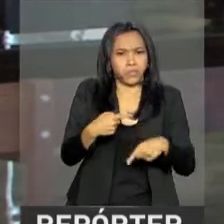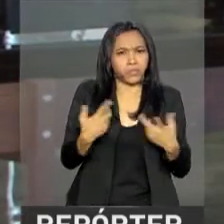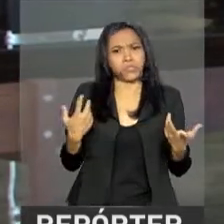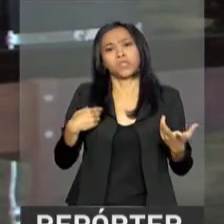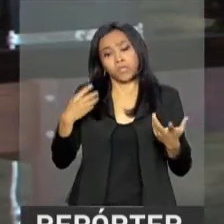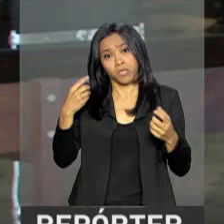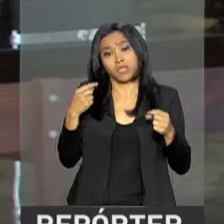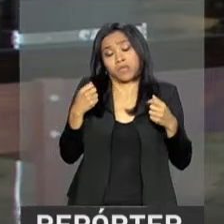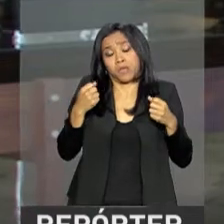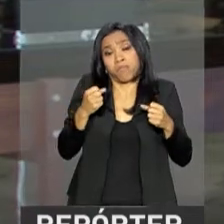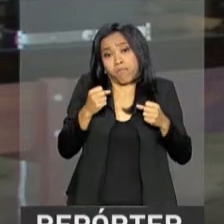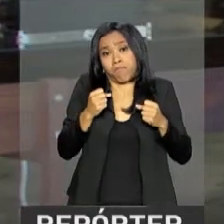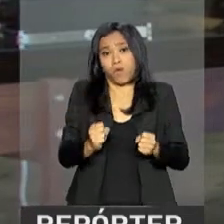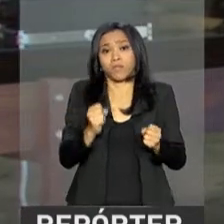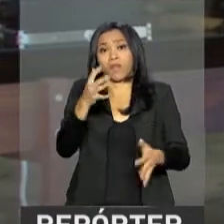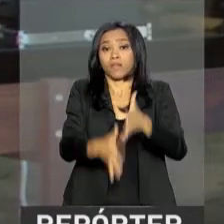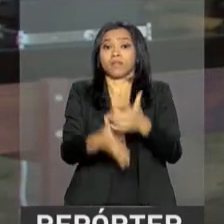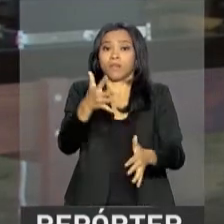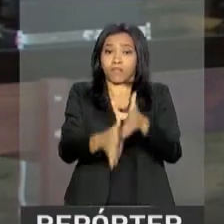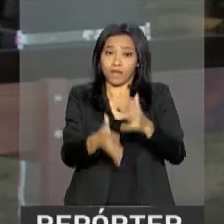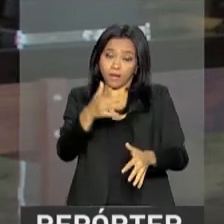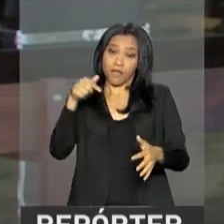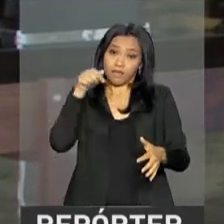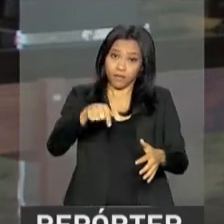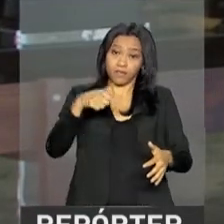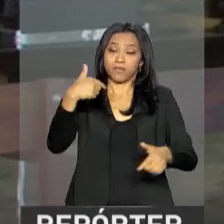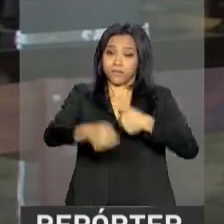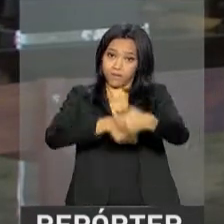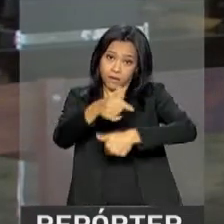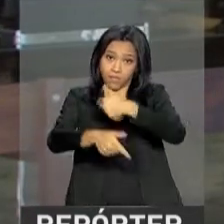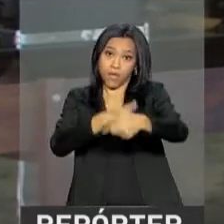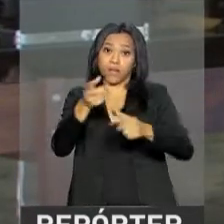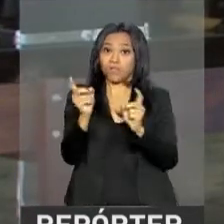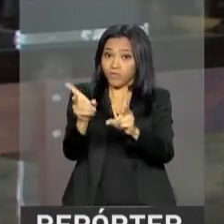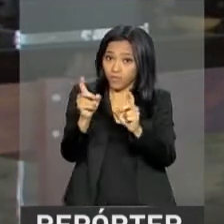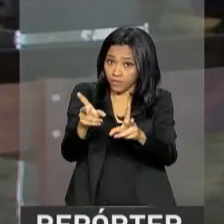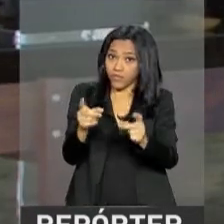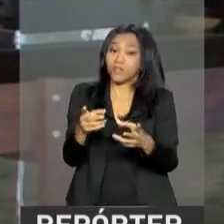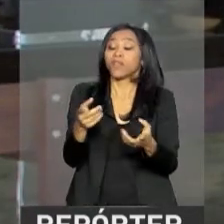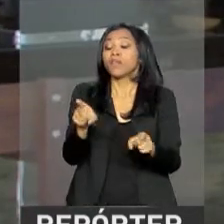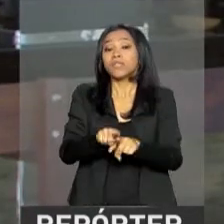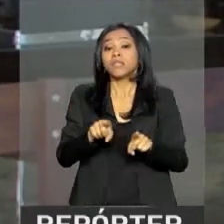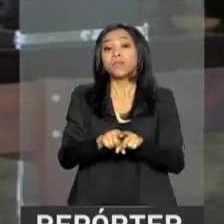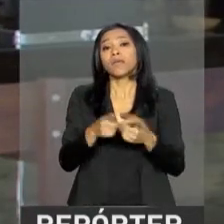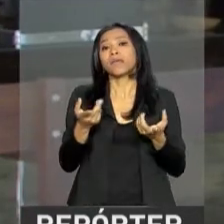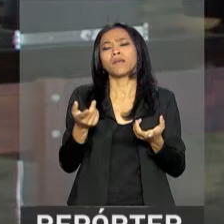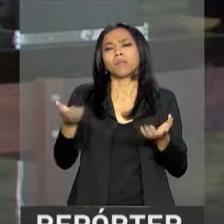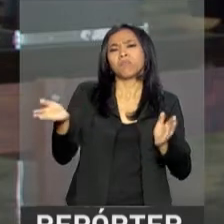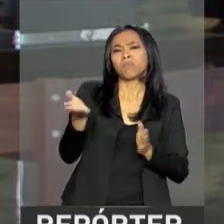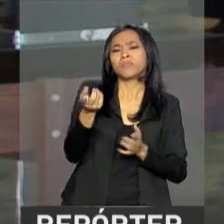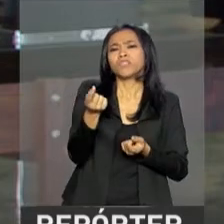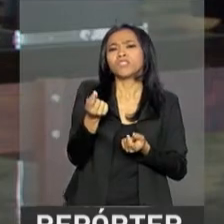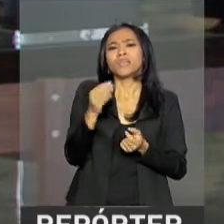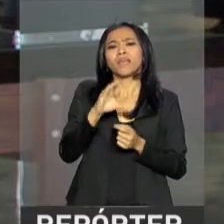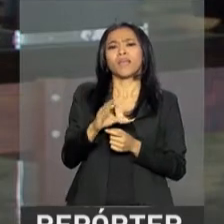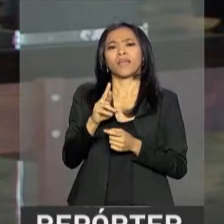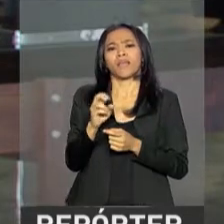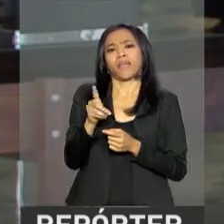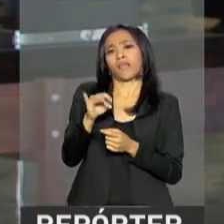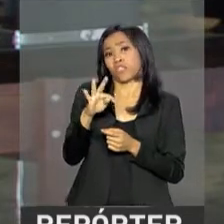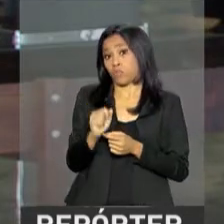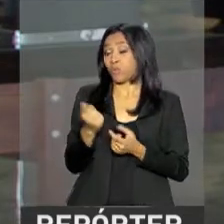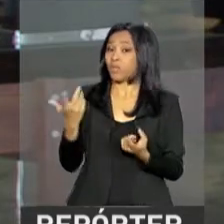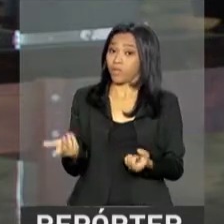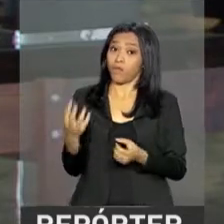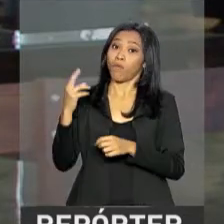transações econômicas e financeiras vinculadas a operações de crédito para exportação como venezuela e moçambique não